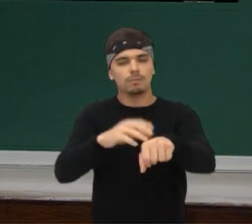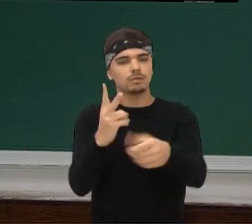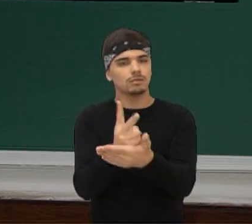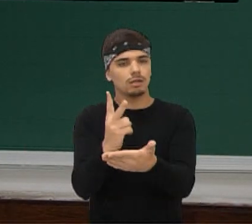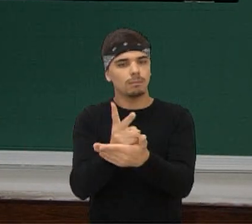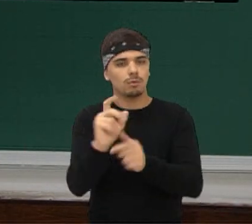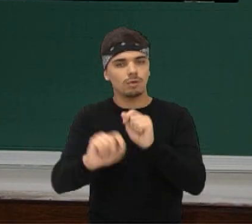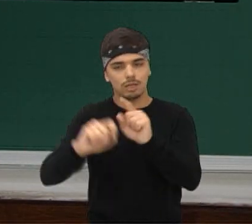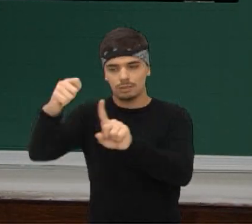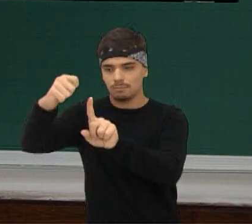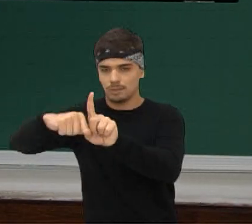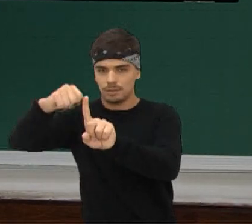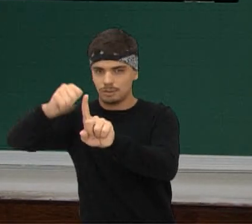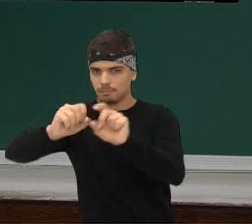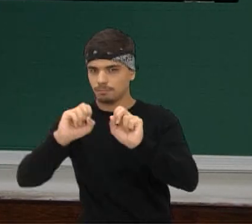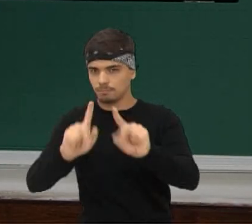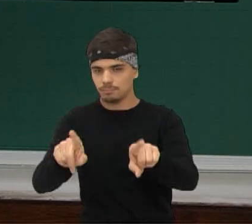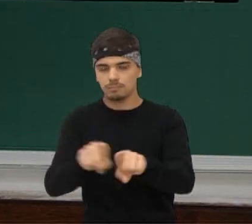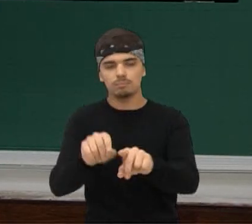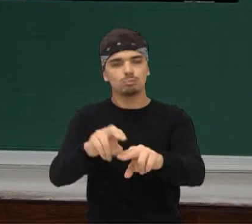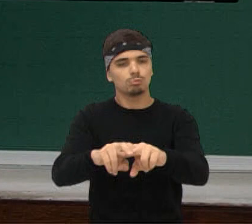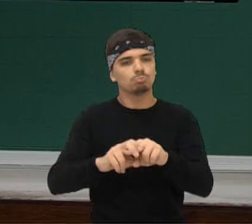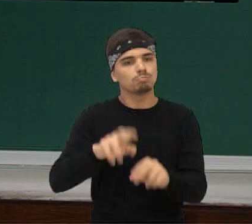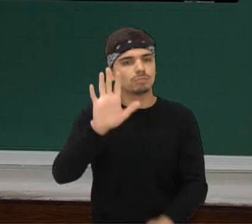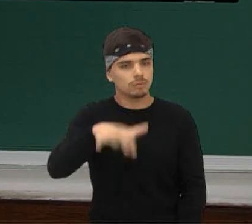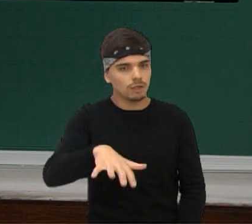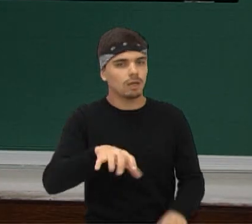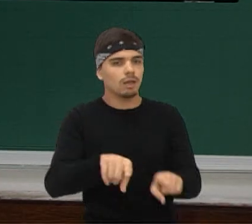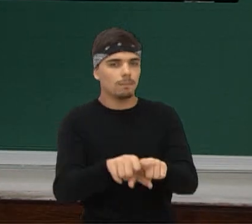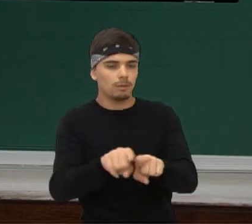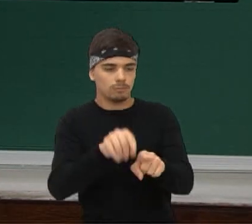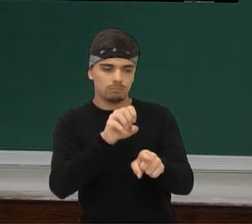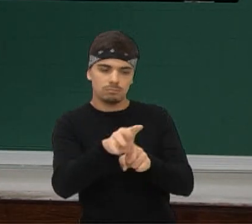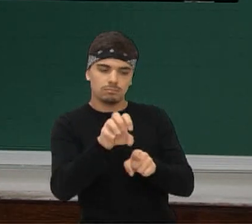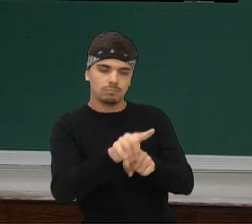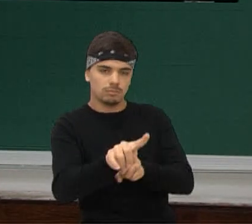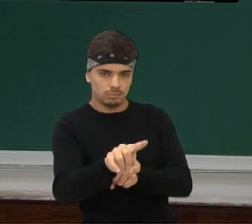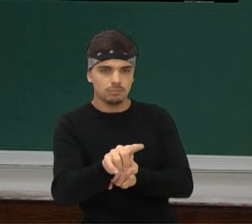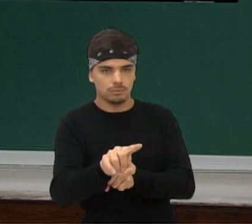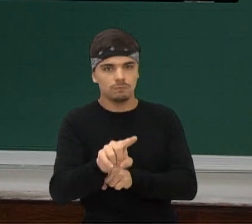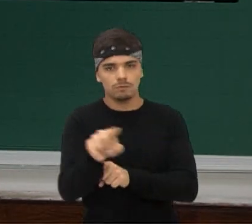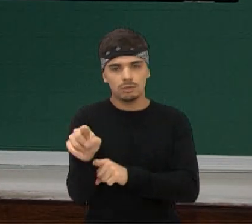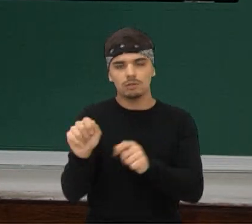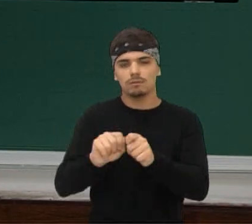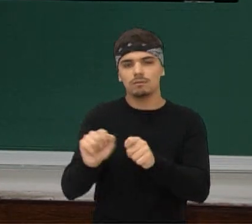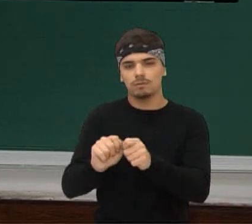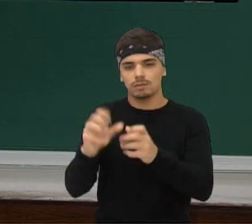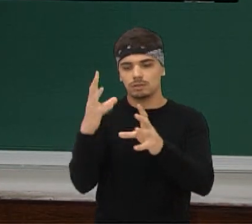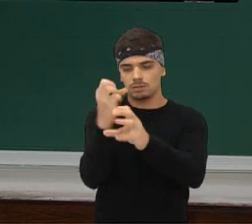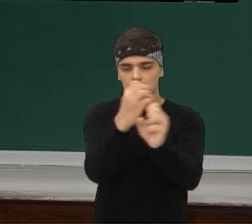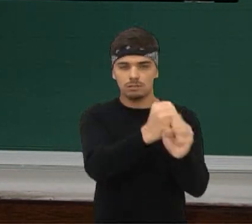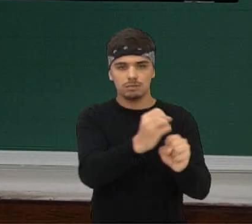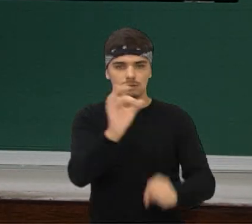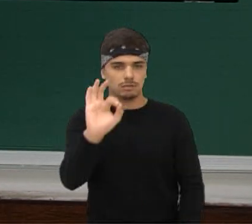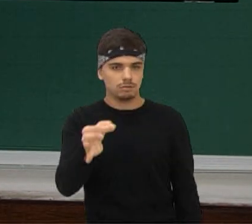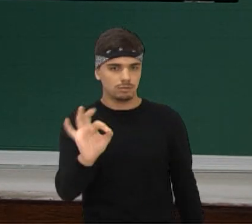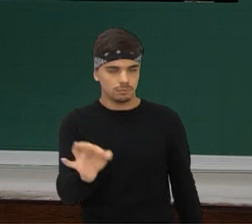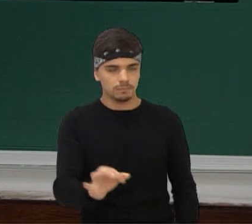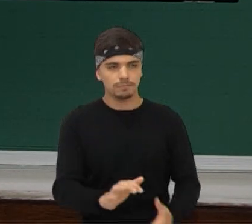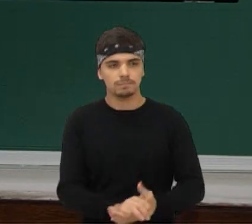em meses, ok? Então, essa é a dica para que daí você faça os cálculos corretamente,